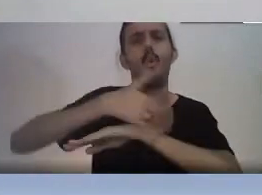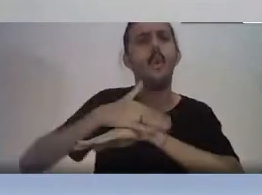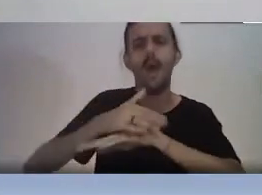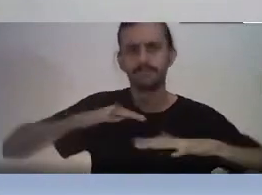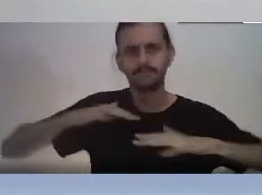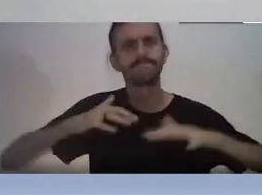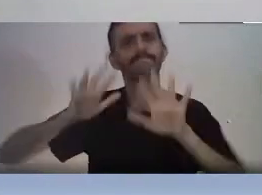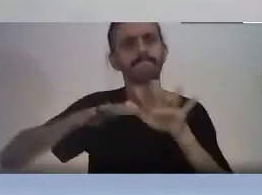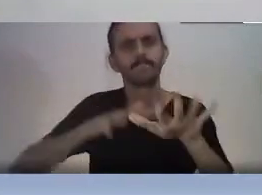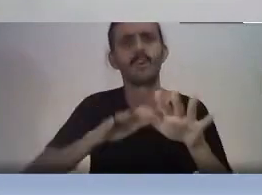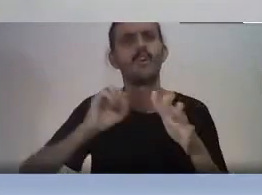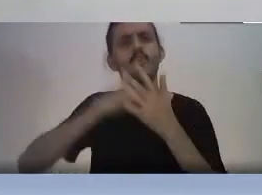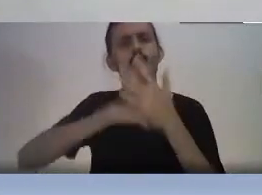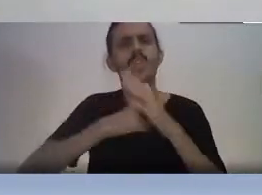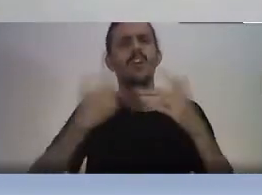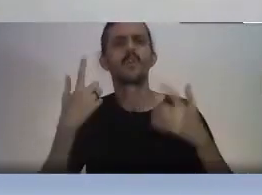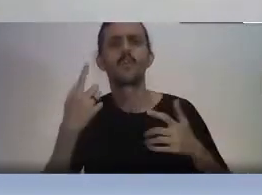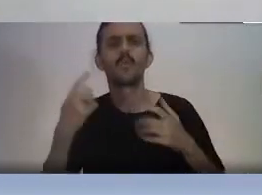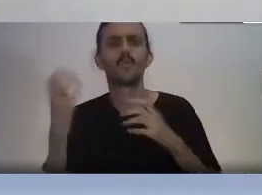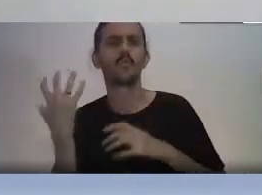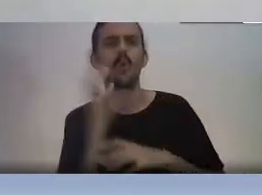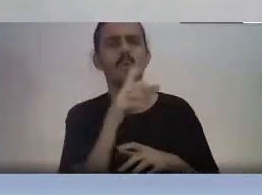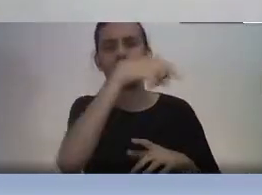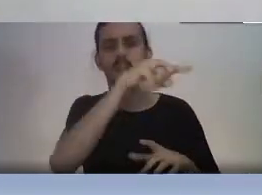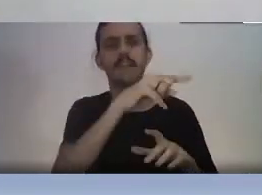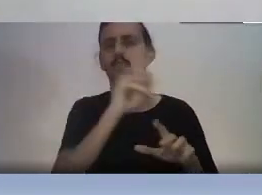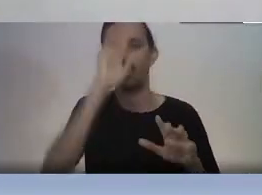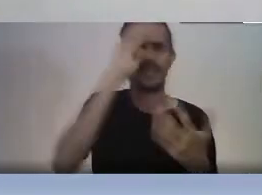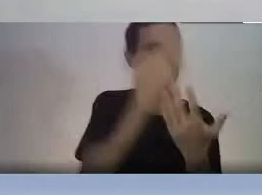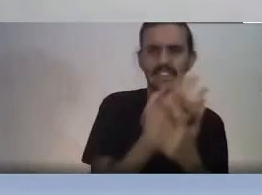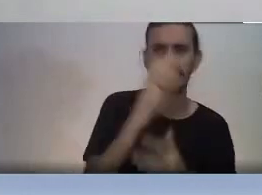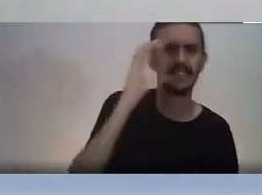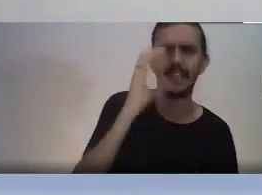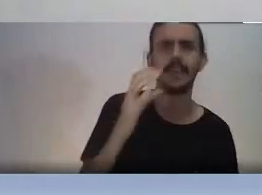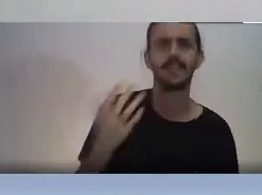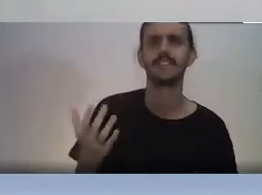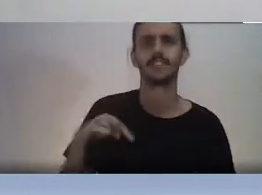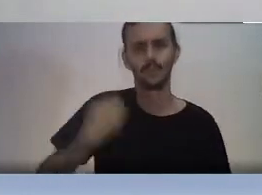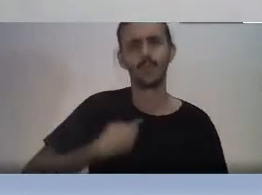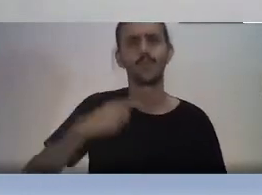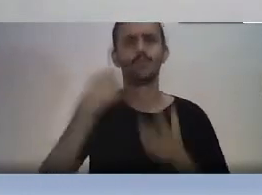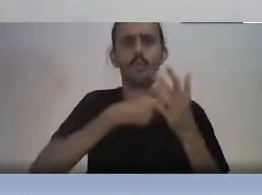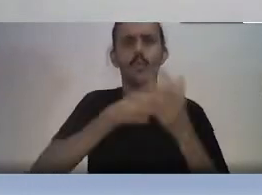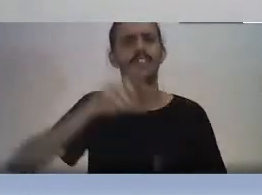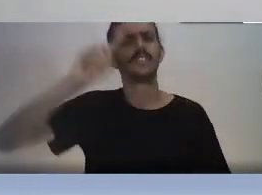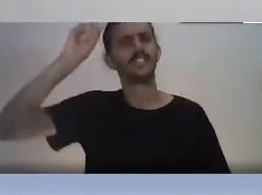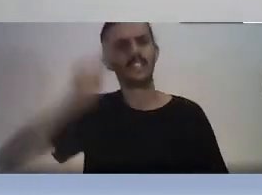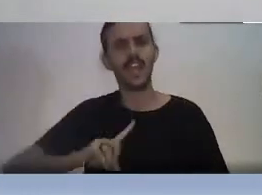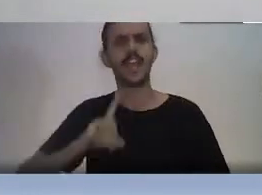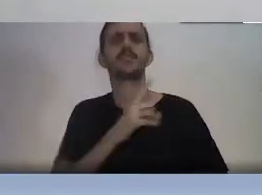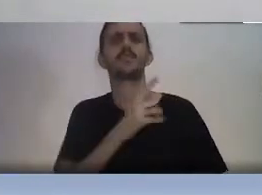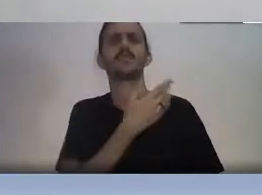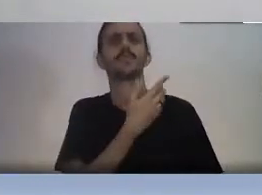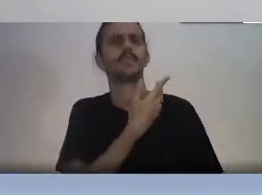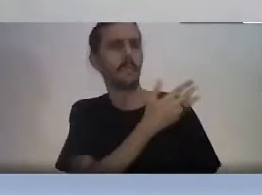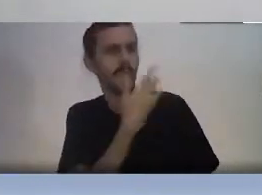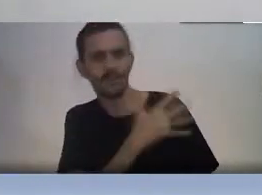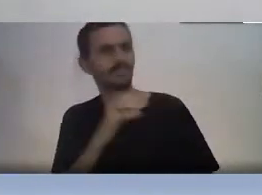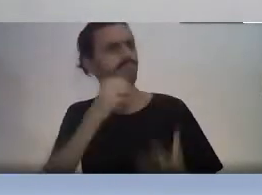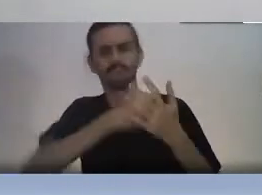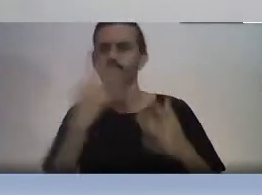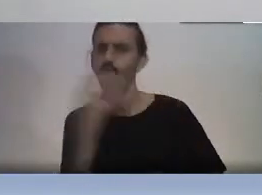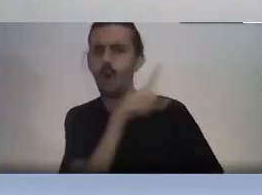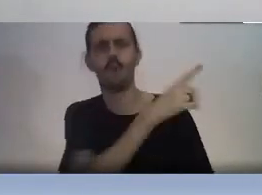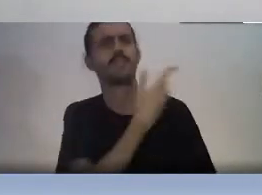opressão. Lutamos por igualdade, lutamos pelos nossos direitos e lutamos pelo direito a uma vida digna. Pois psicologia também é luta, e eu